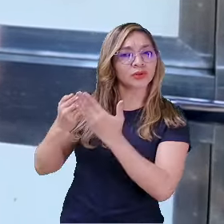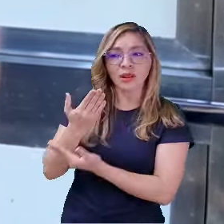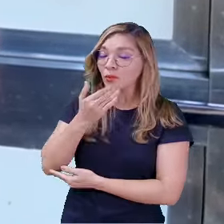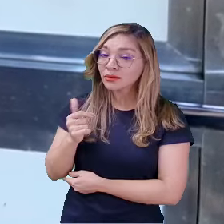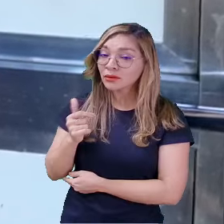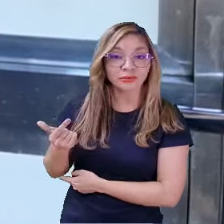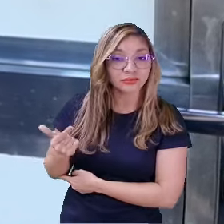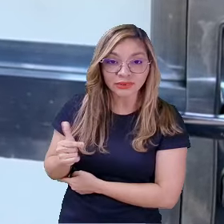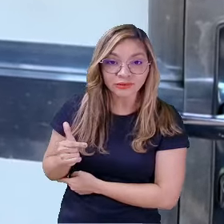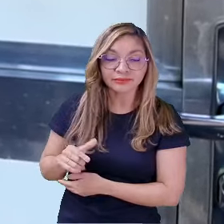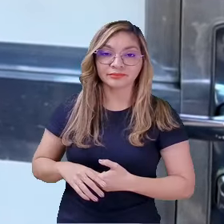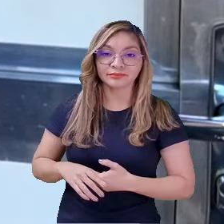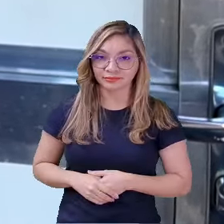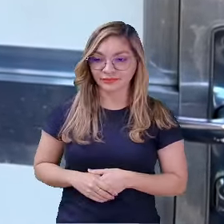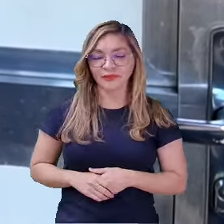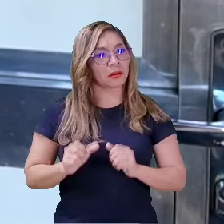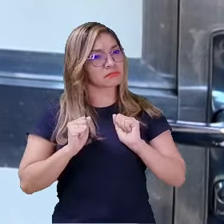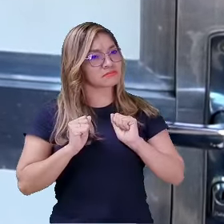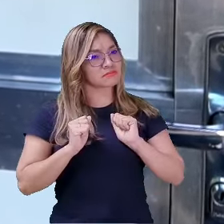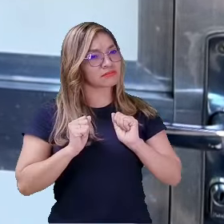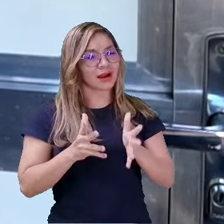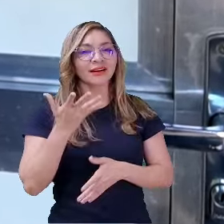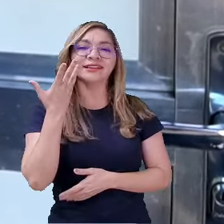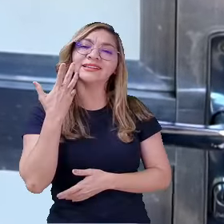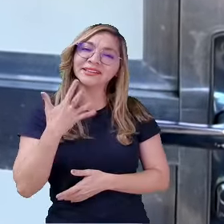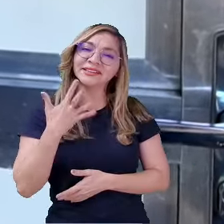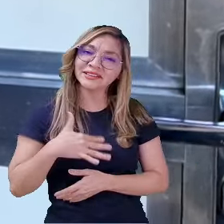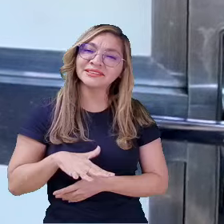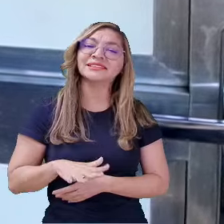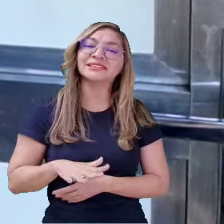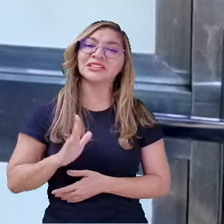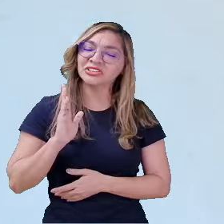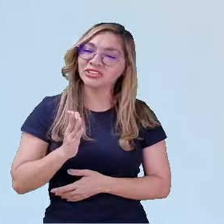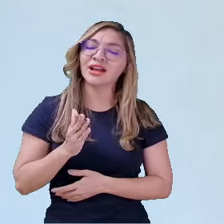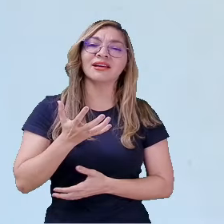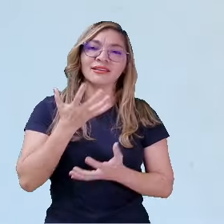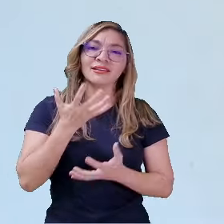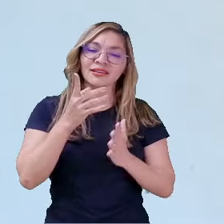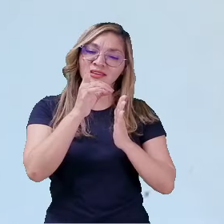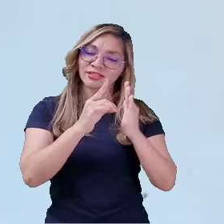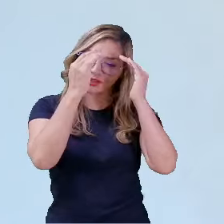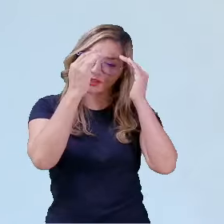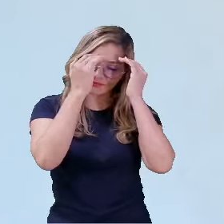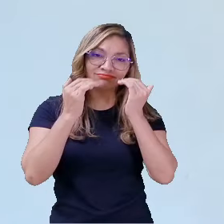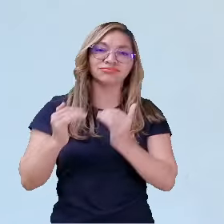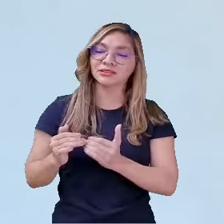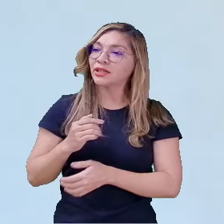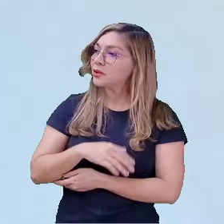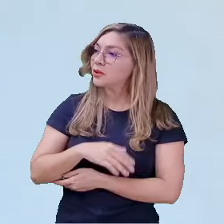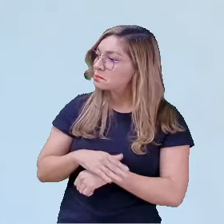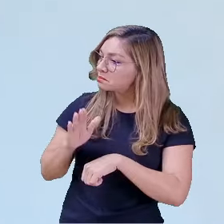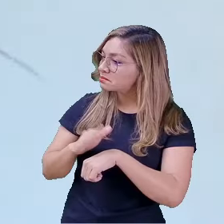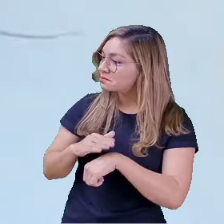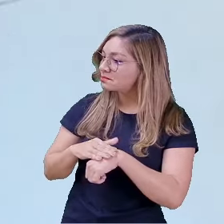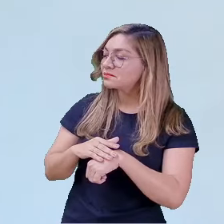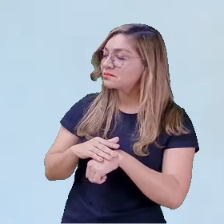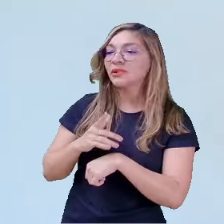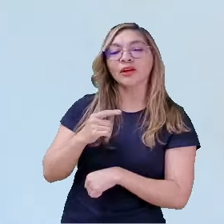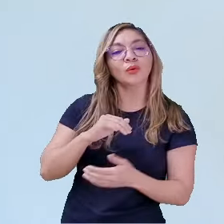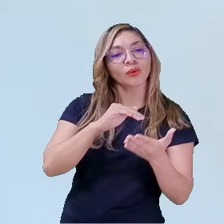A iniciativa dessas crianças de já buscarem seus direitos. Eu imediatamente entrei em contato com a